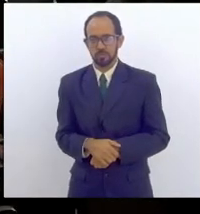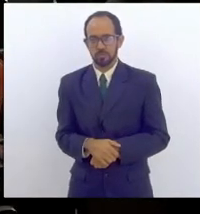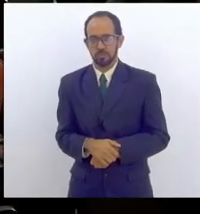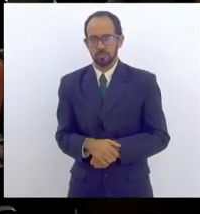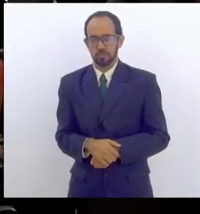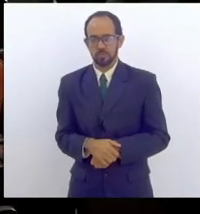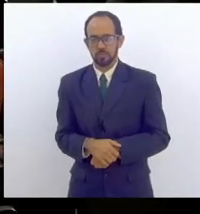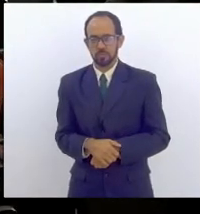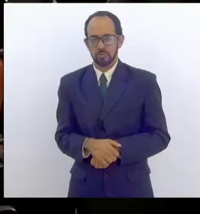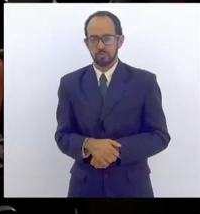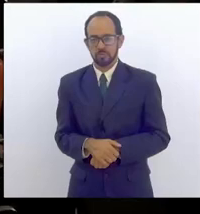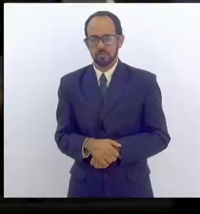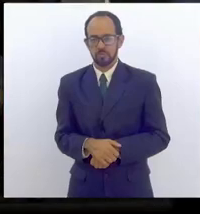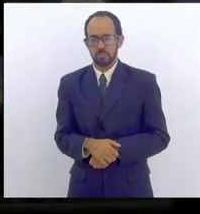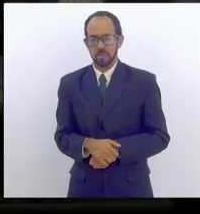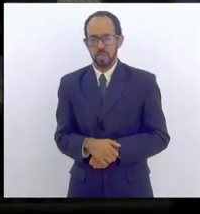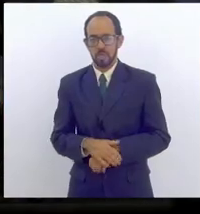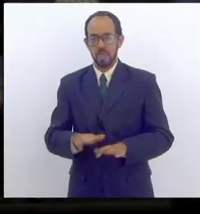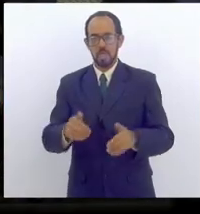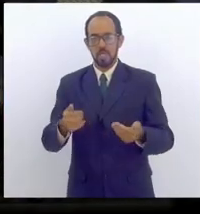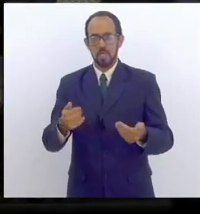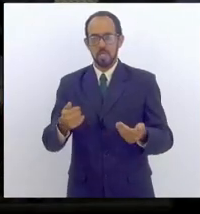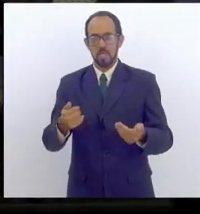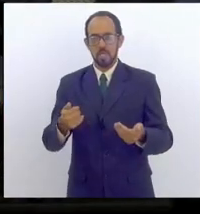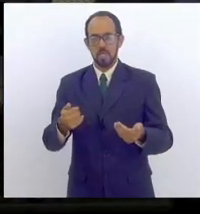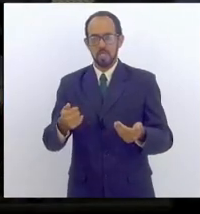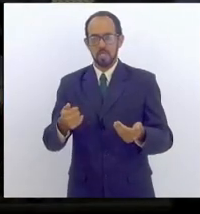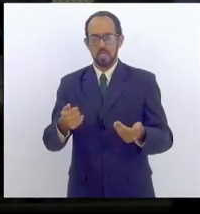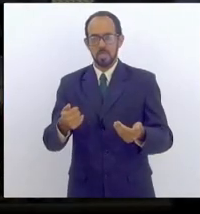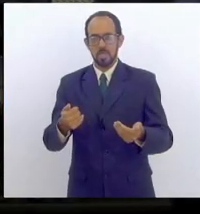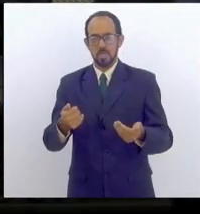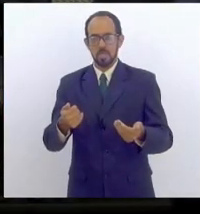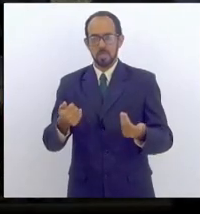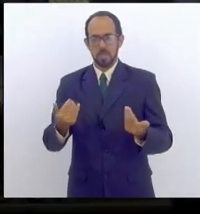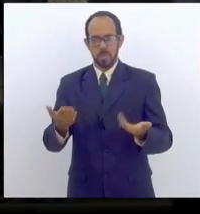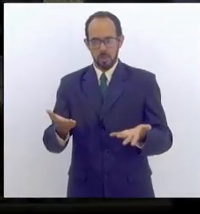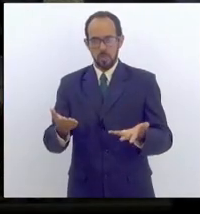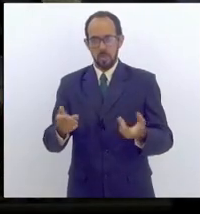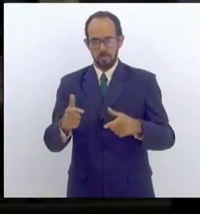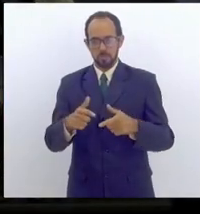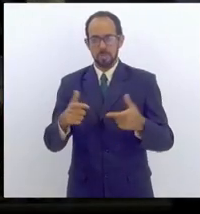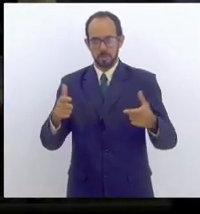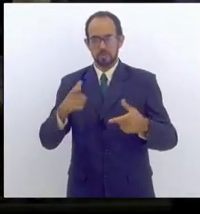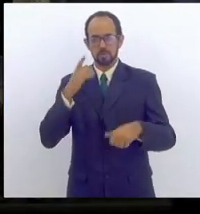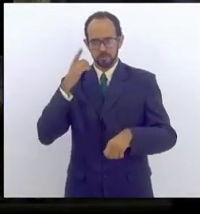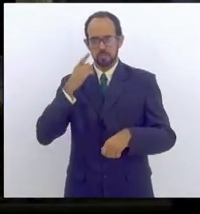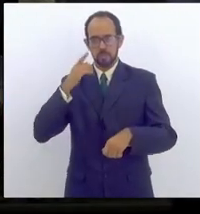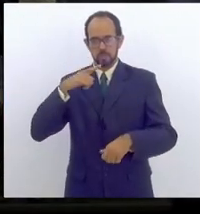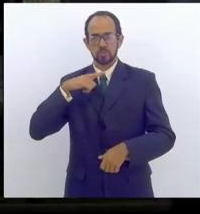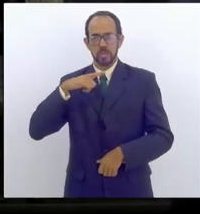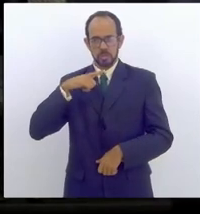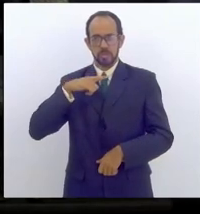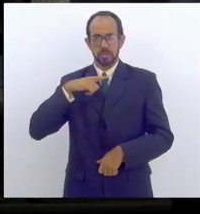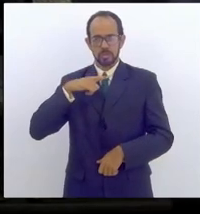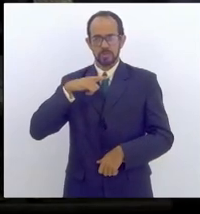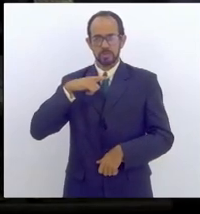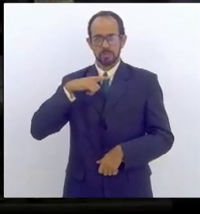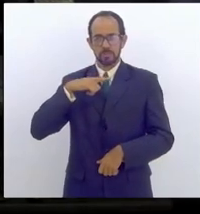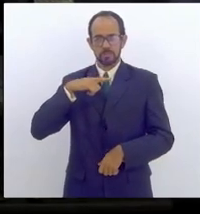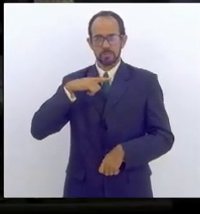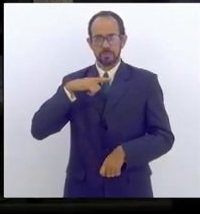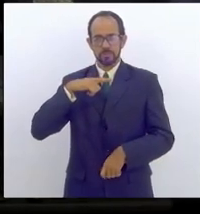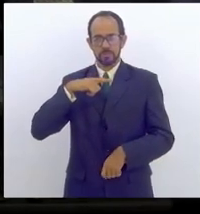Então vamos ver. Vamos fazer. Não, aqui tem a grande maioria dos deputados. Devem. Vamos ver quem.